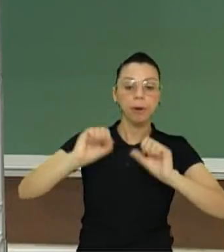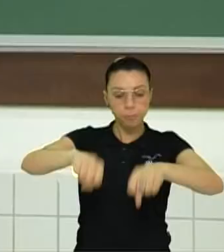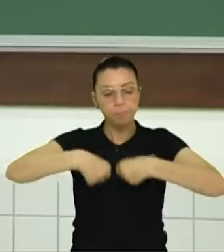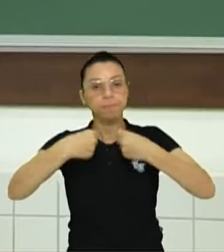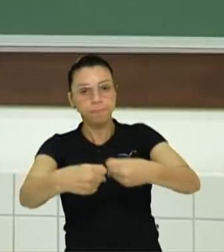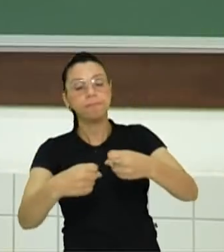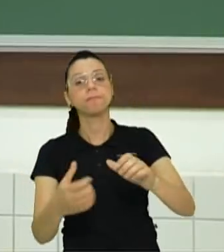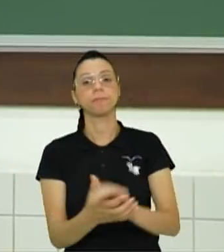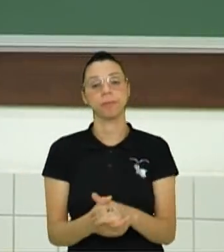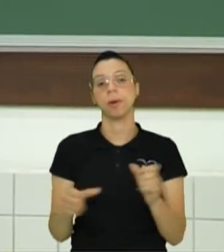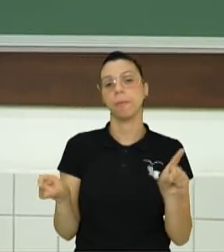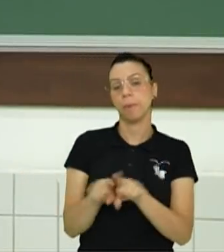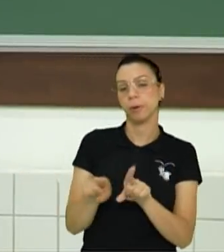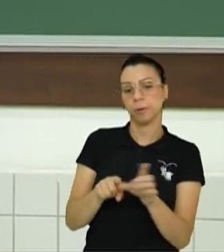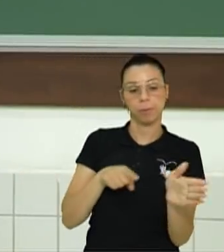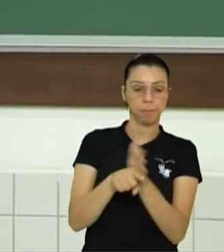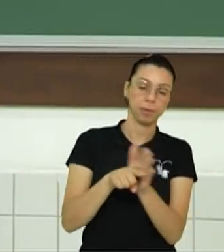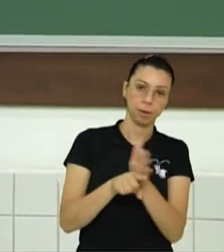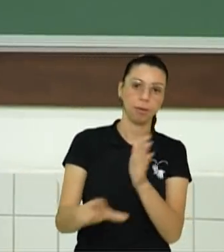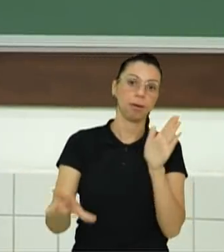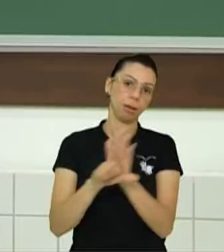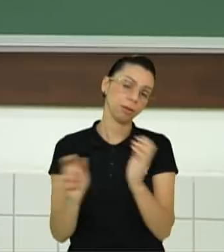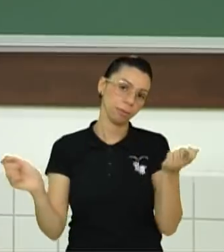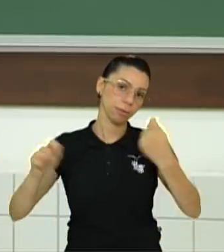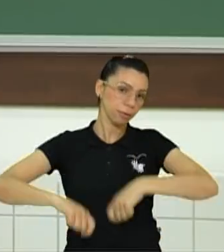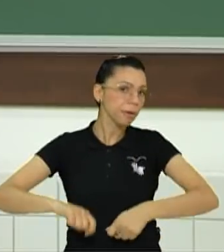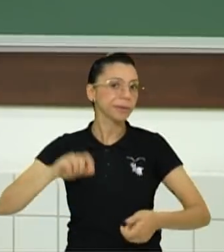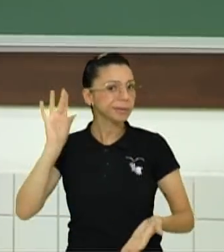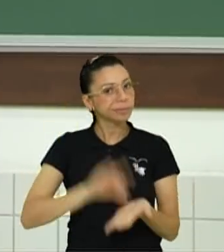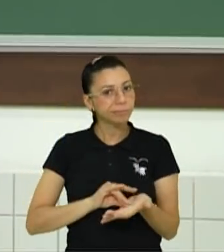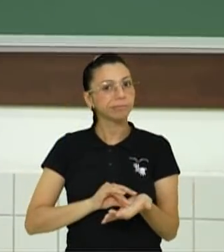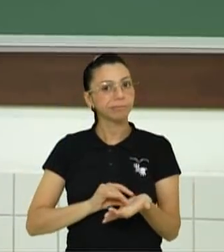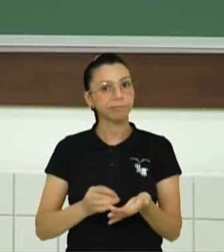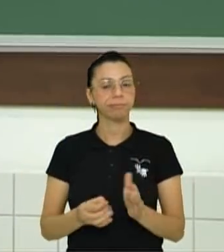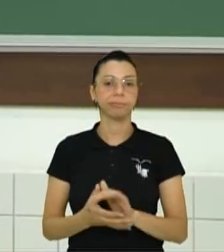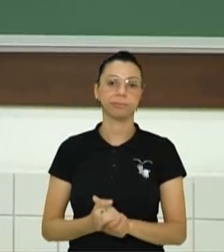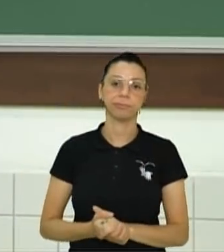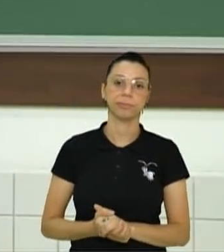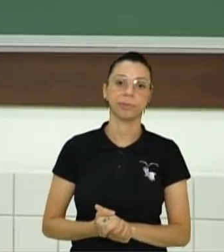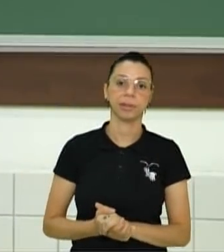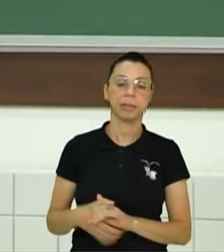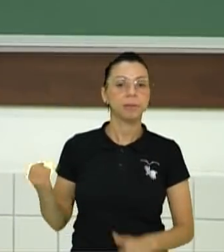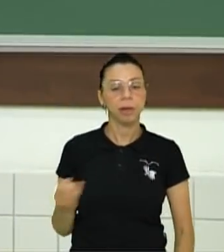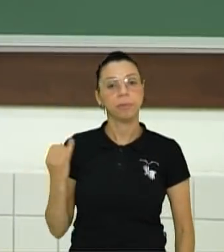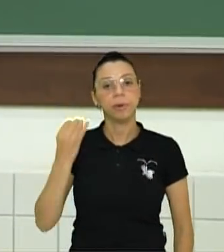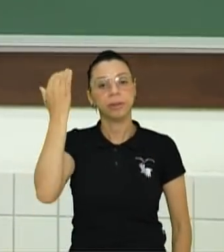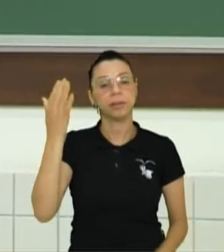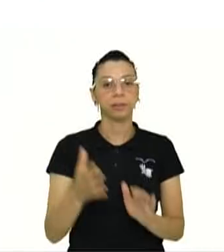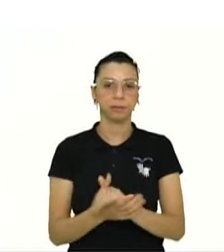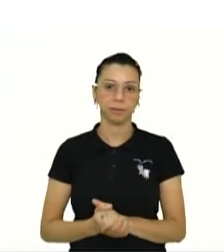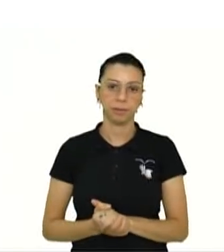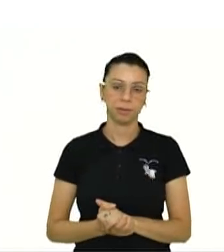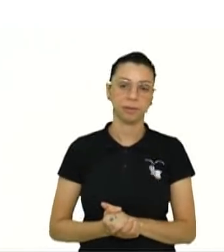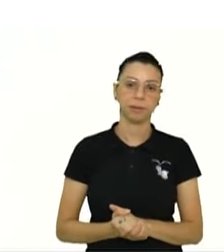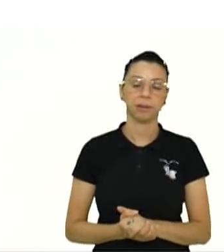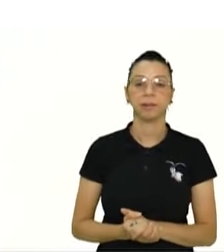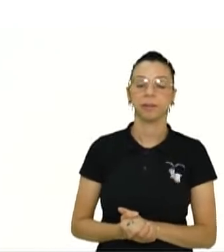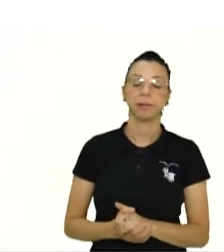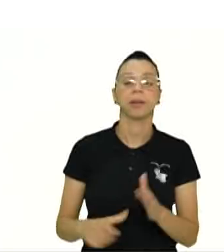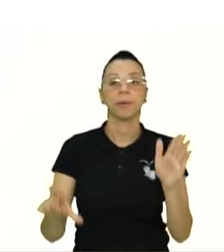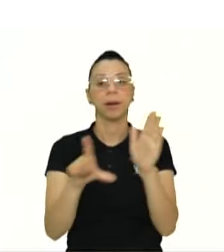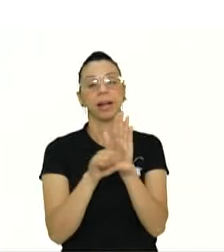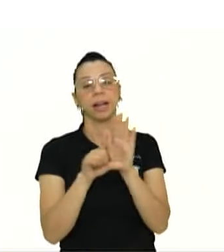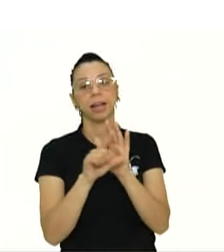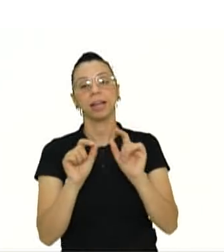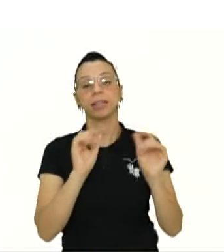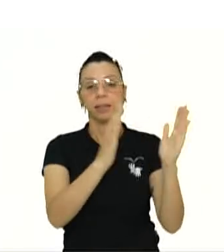pode, inclusive, consultar a lei, se realmente está fazendo errado ou não. Isso é muito importante. Lei das 12 tábuas, com as leis escritas,